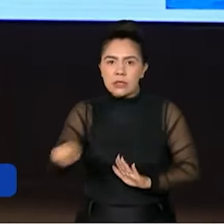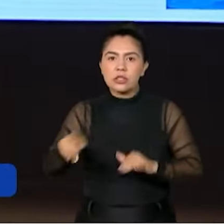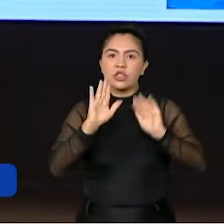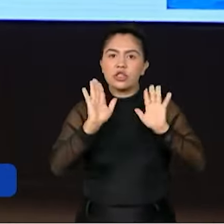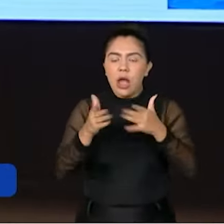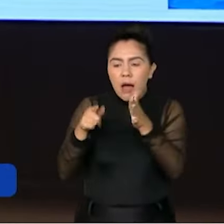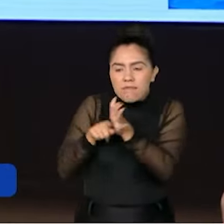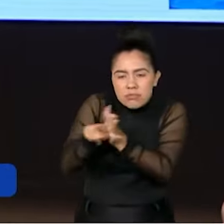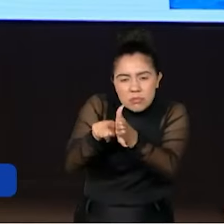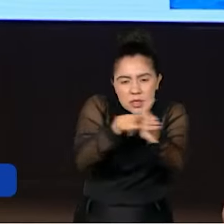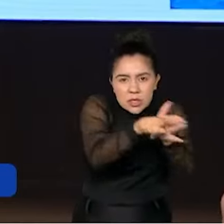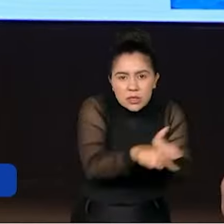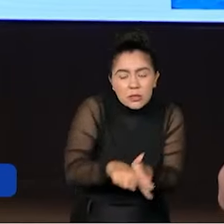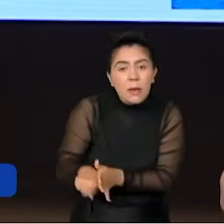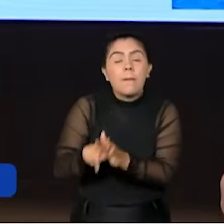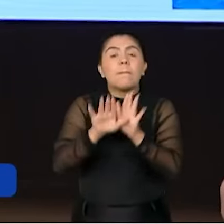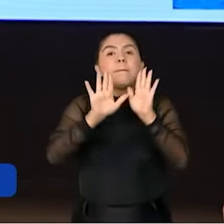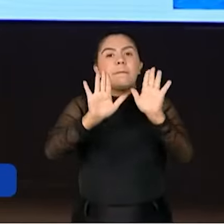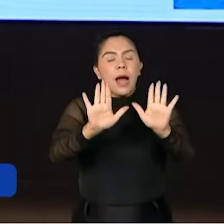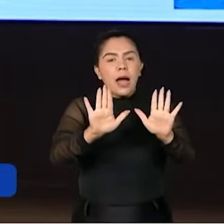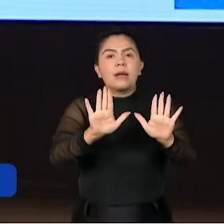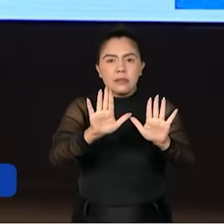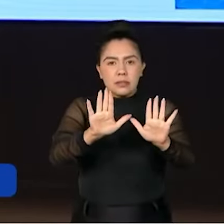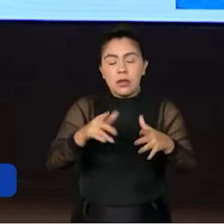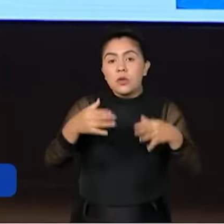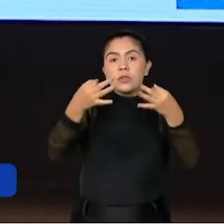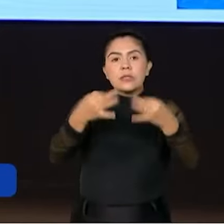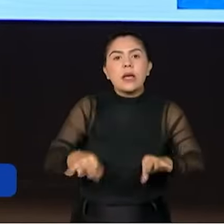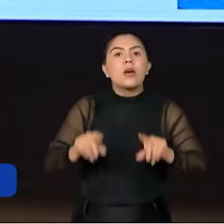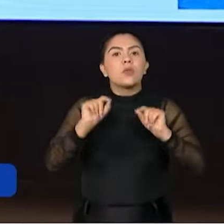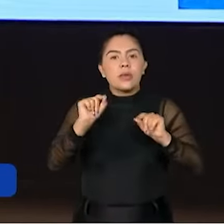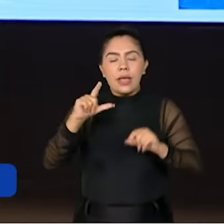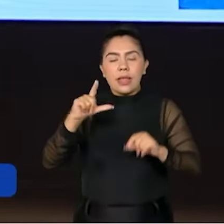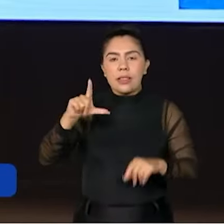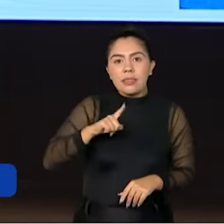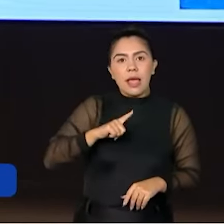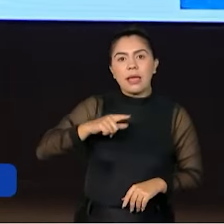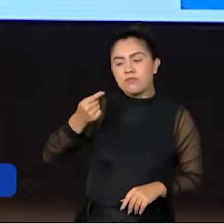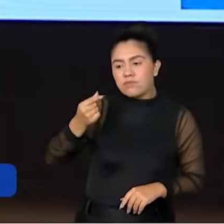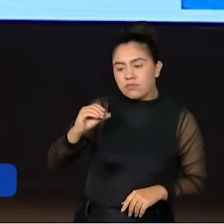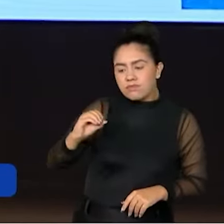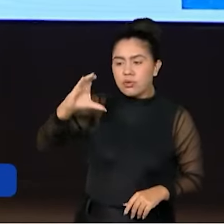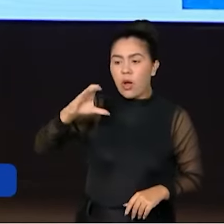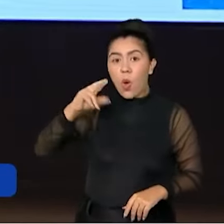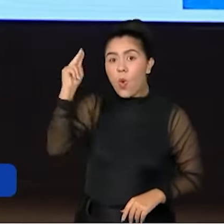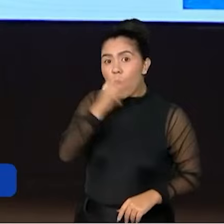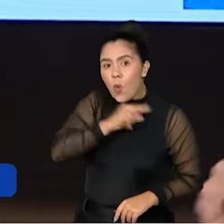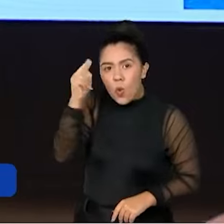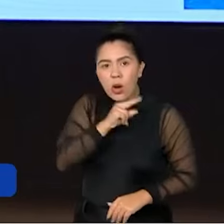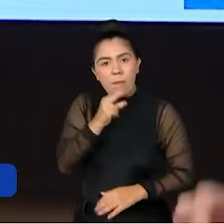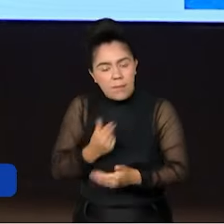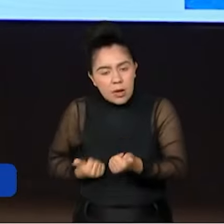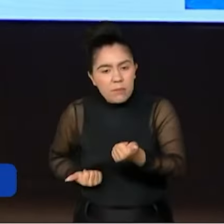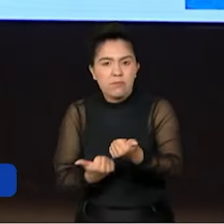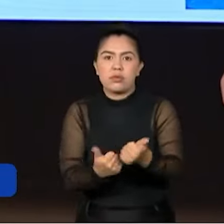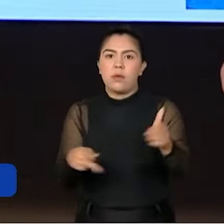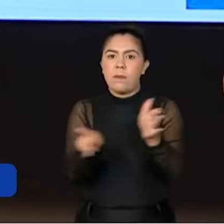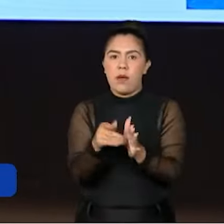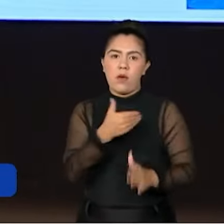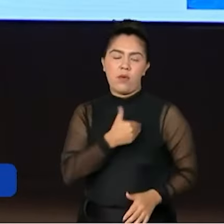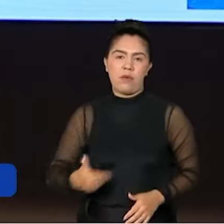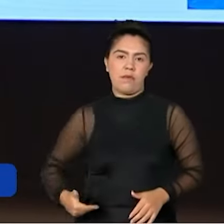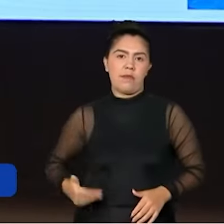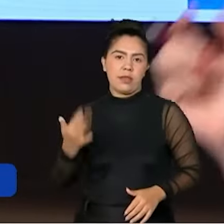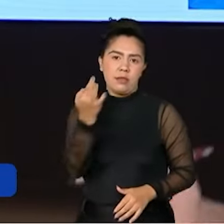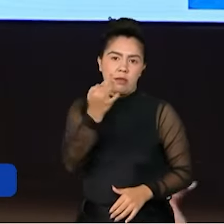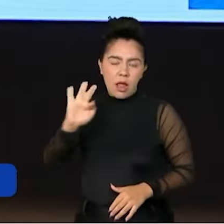O certo é que nós temos tido crédito extraordinário para dar mais suporte às ações do governo federal